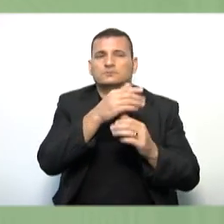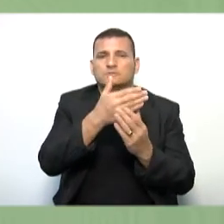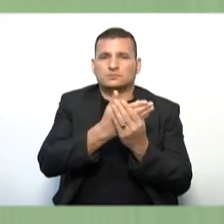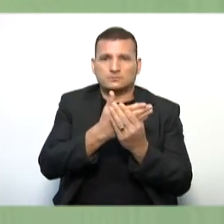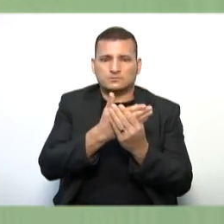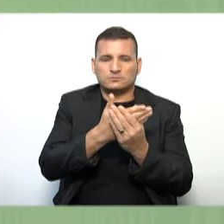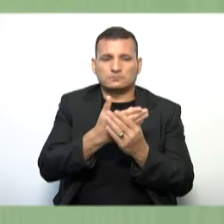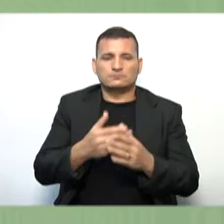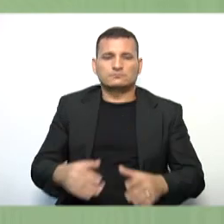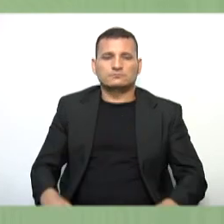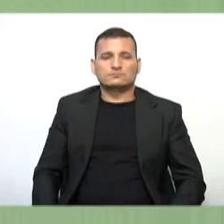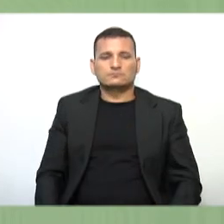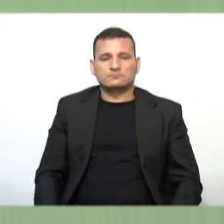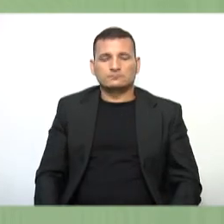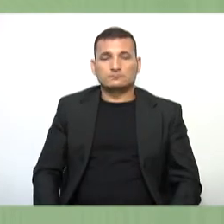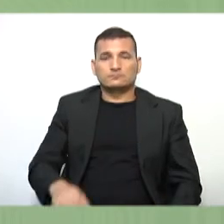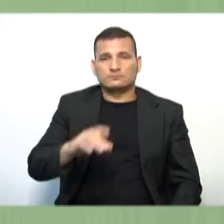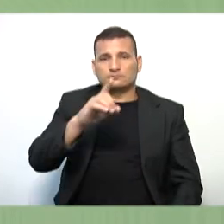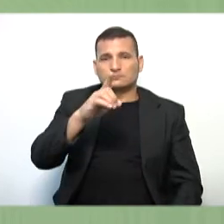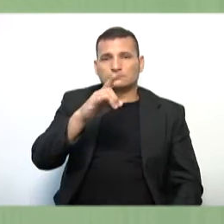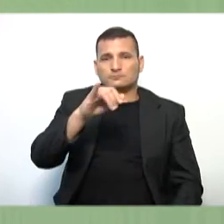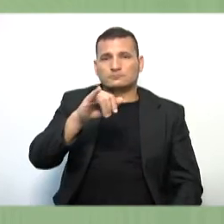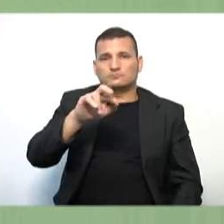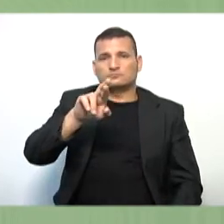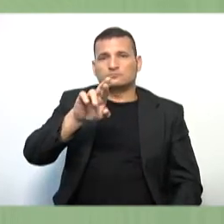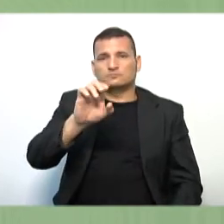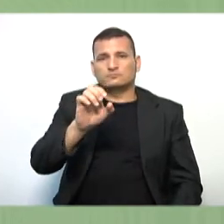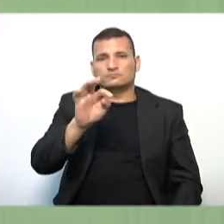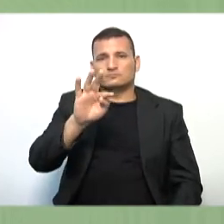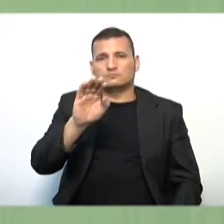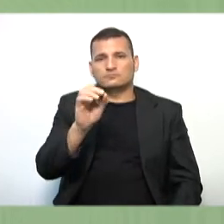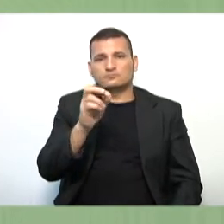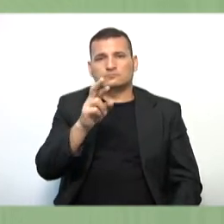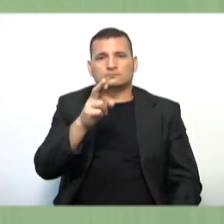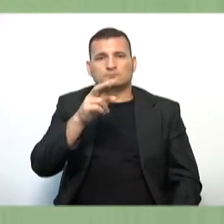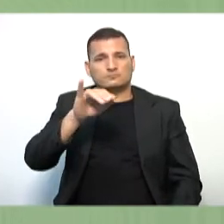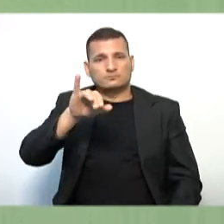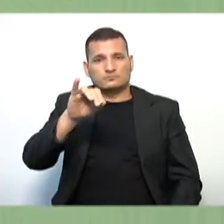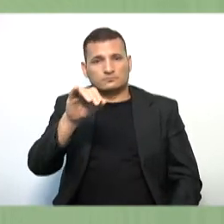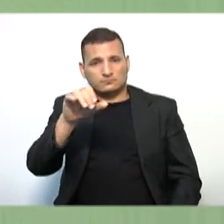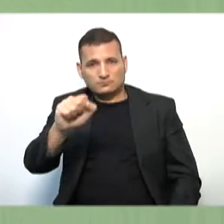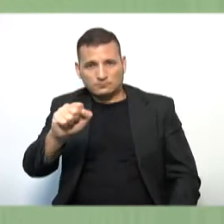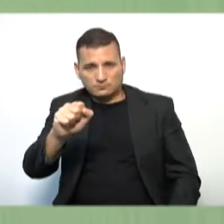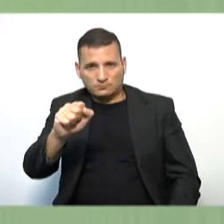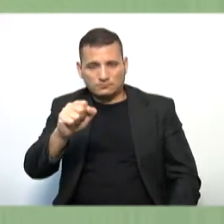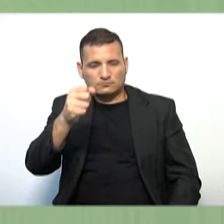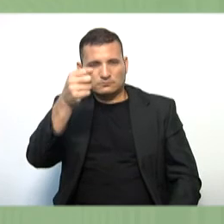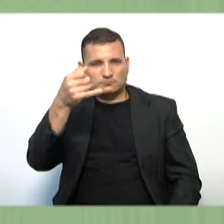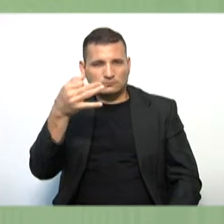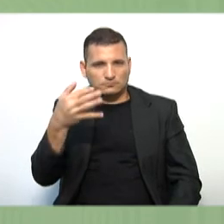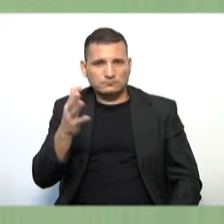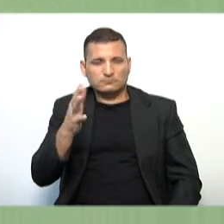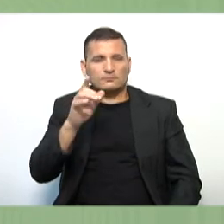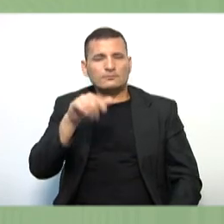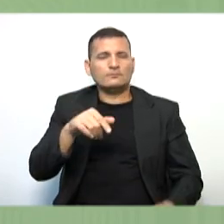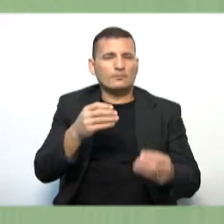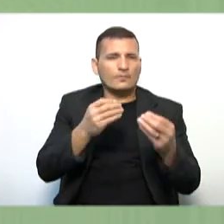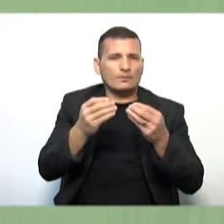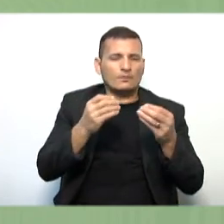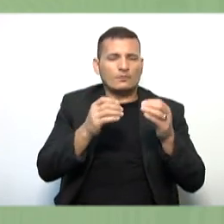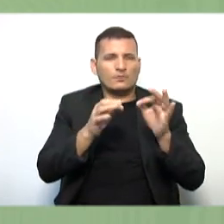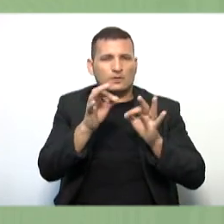arquivos. Os diretórios como eu falei, né, uma forma de se organizar